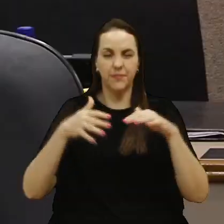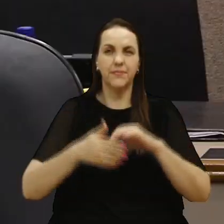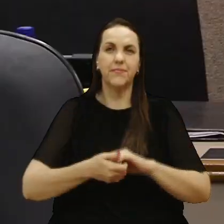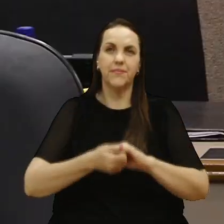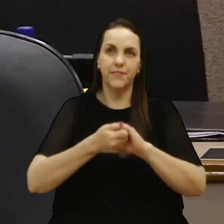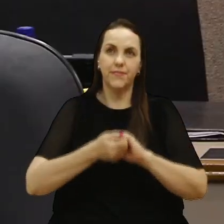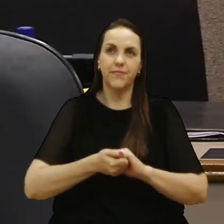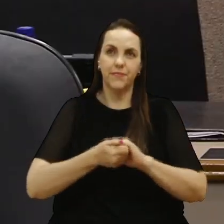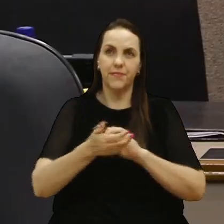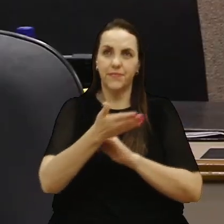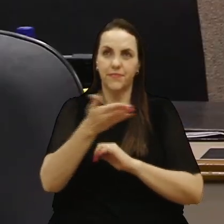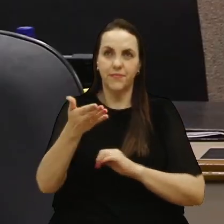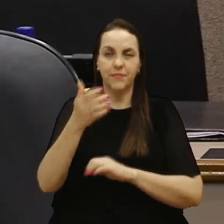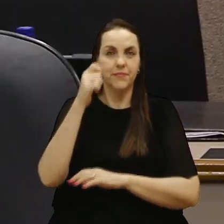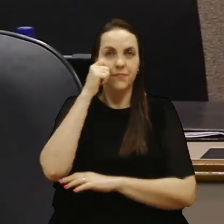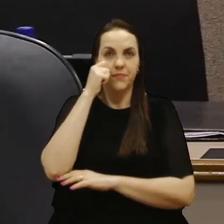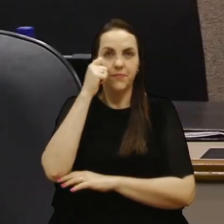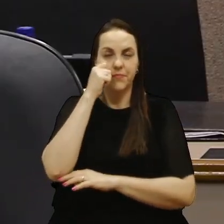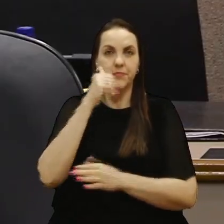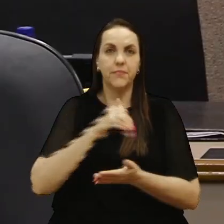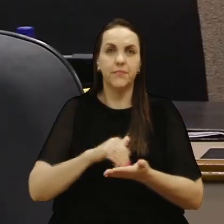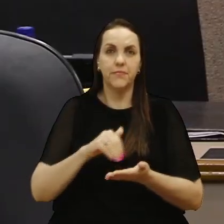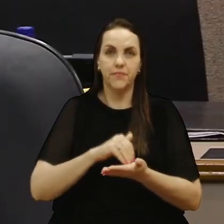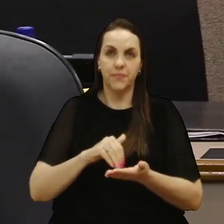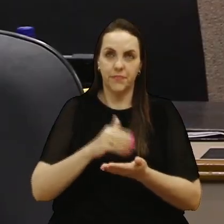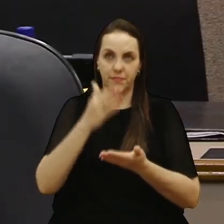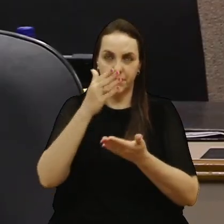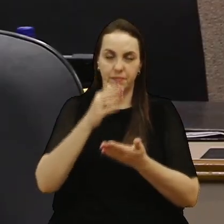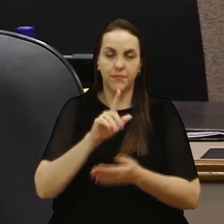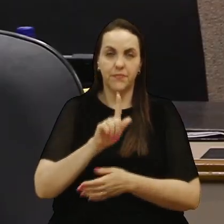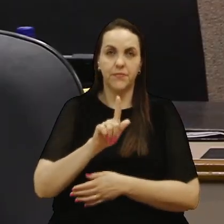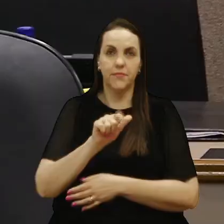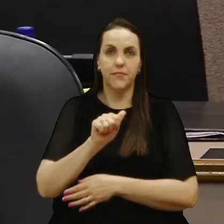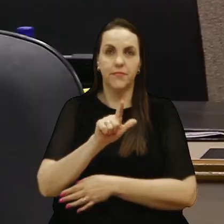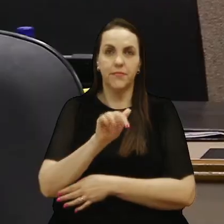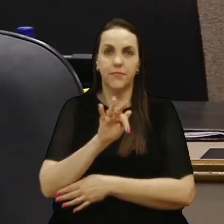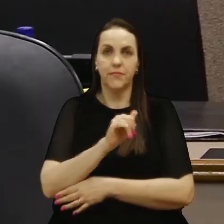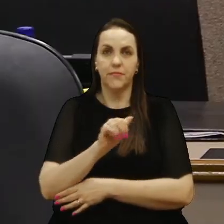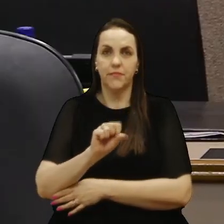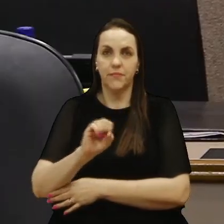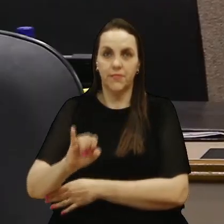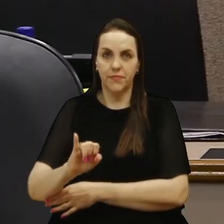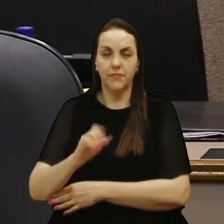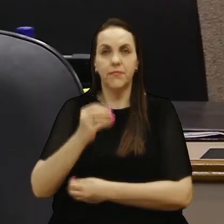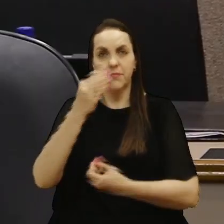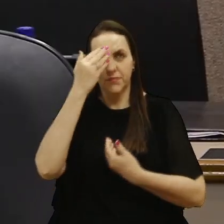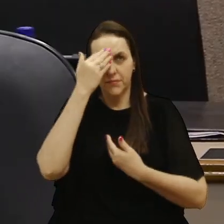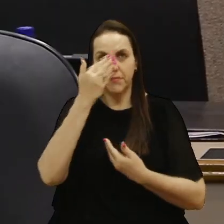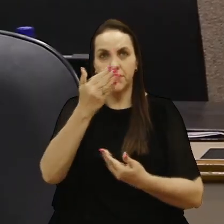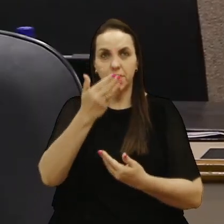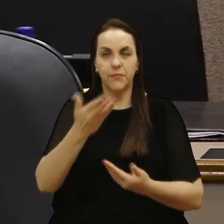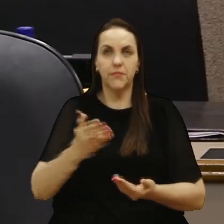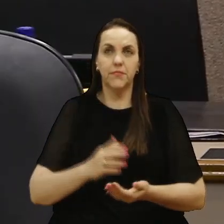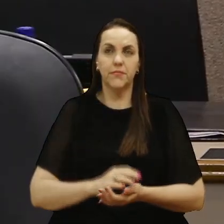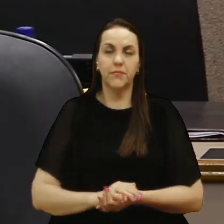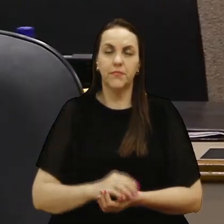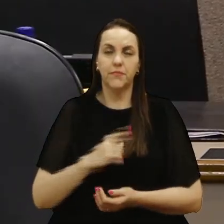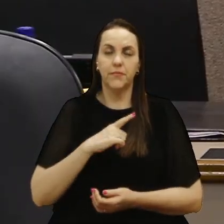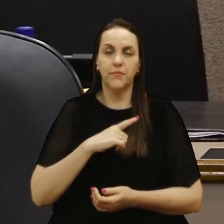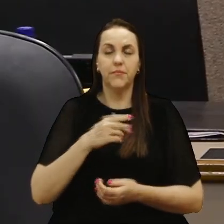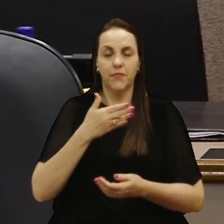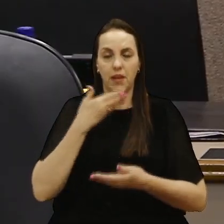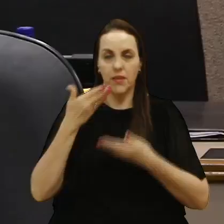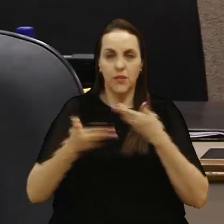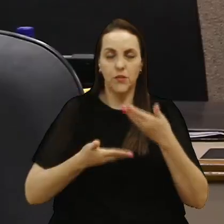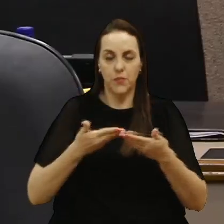saudar muito a presença do nosso secretário, nobre secretário Galafassi. Muito obrigado por estar aqui hoje, Galafassi, atendeu ao nosso pedido de mudar